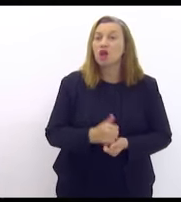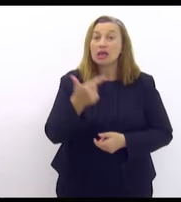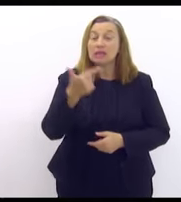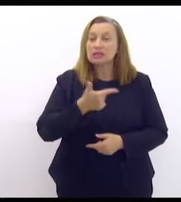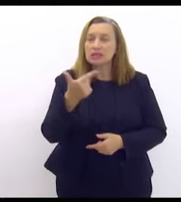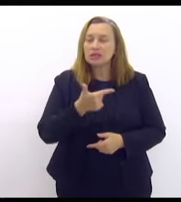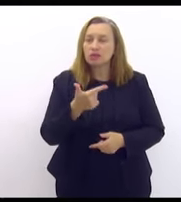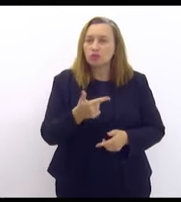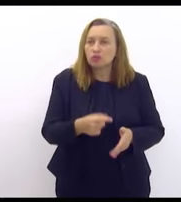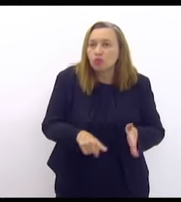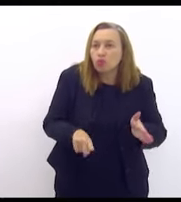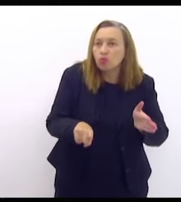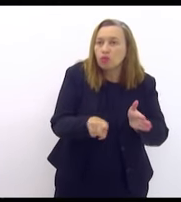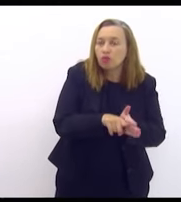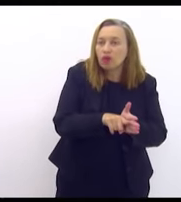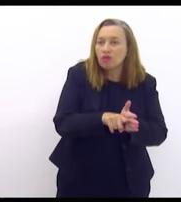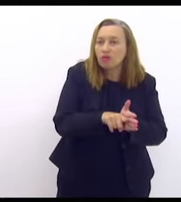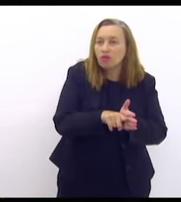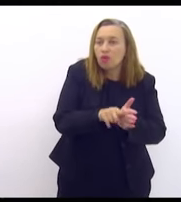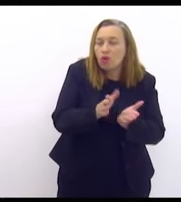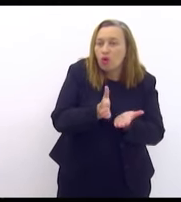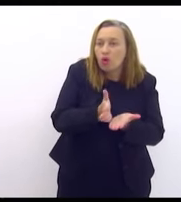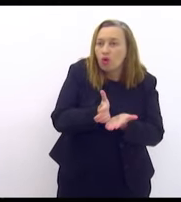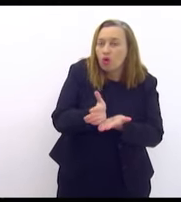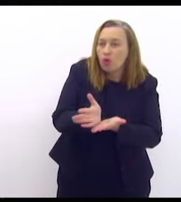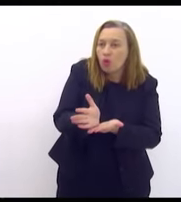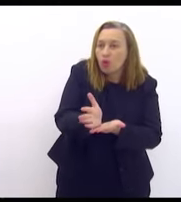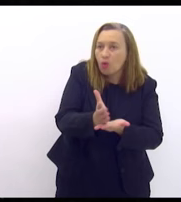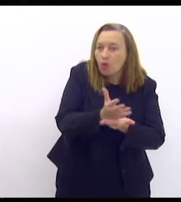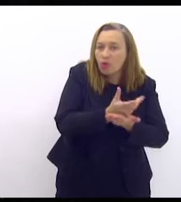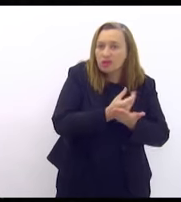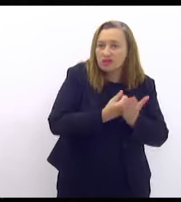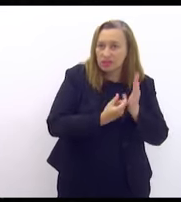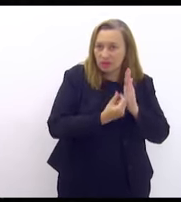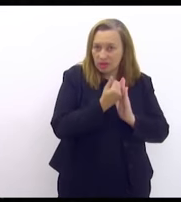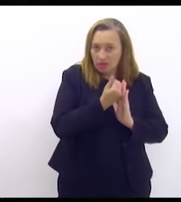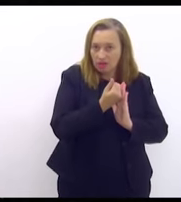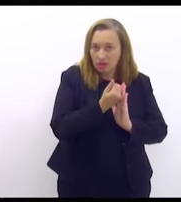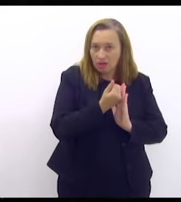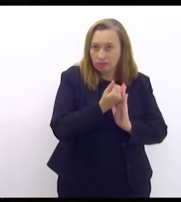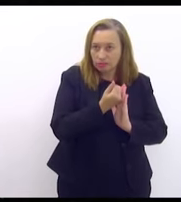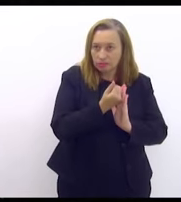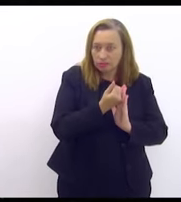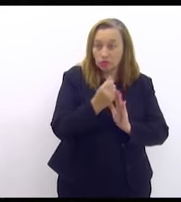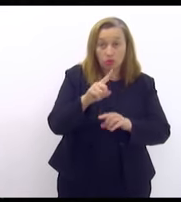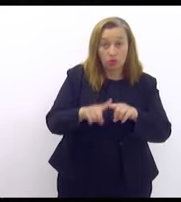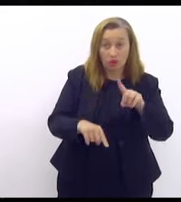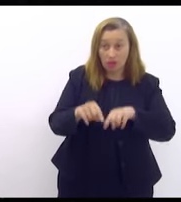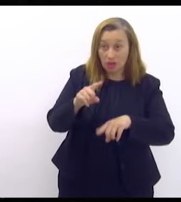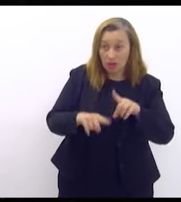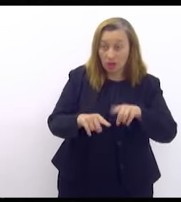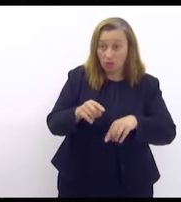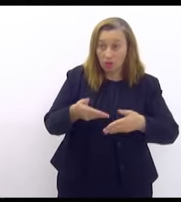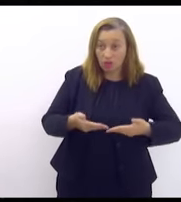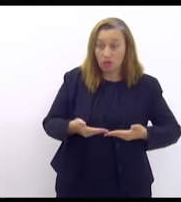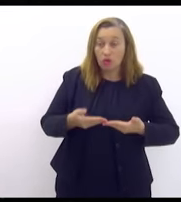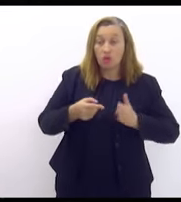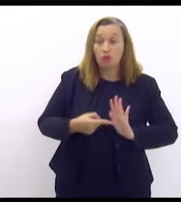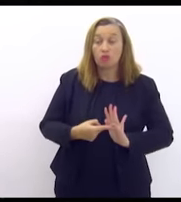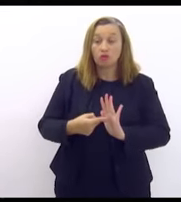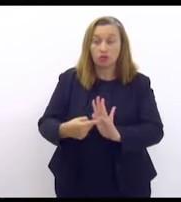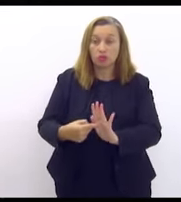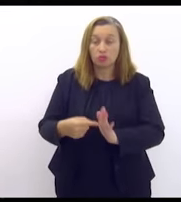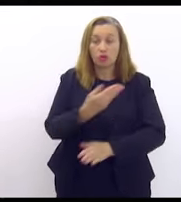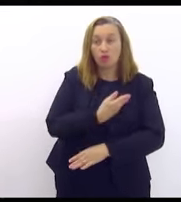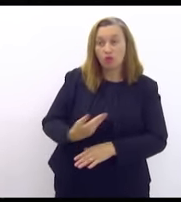déficit orçamentário que foi projetado no material disponibilizado pelo governo do Estado e